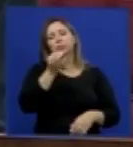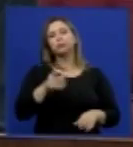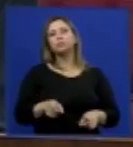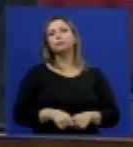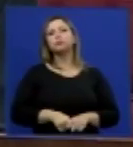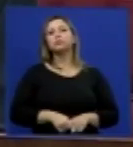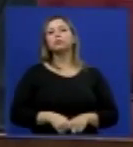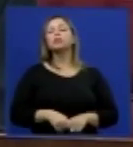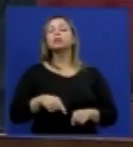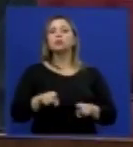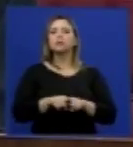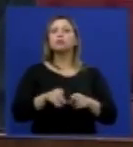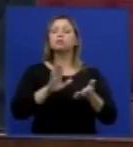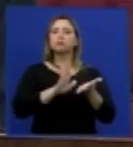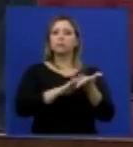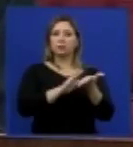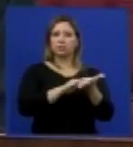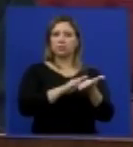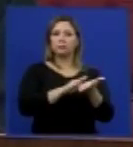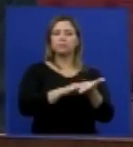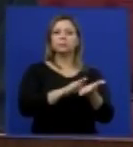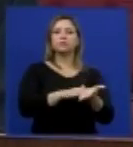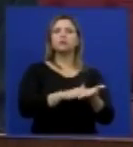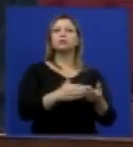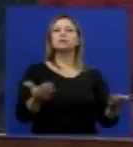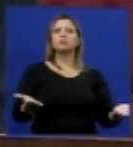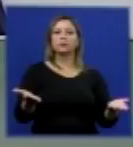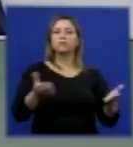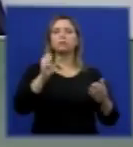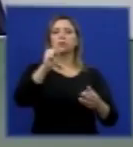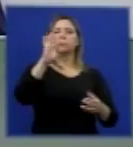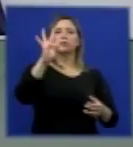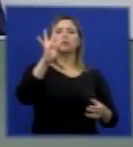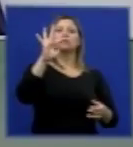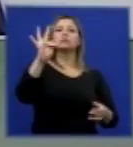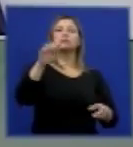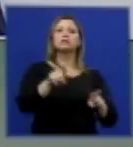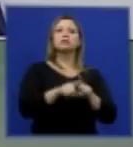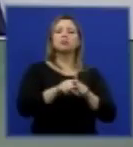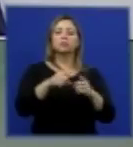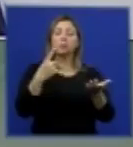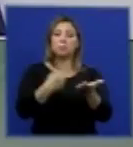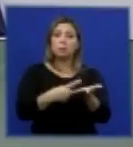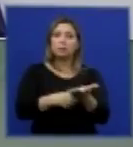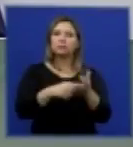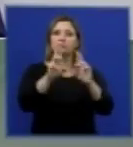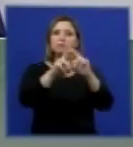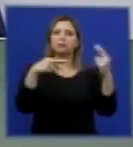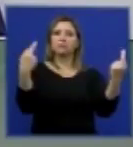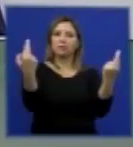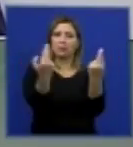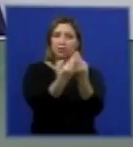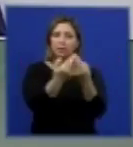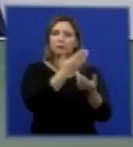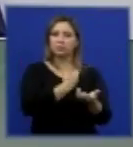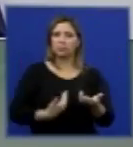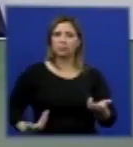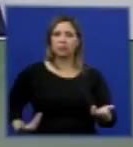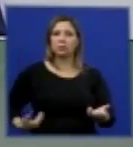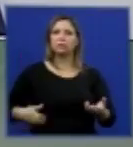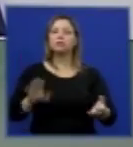e parabenizo Vossa Excelência e o Supremo Tribunal Federal pela realização dessa audiência pública, mais uma